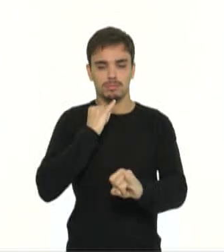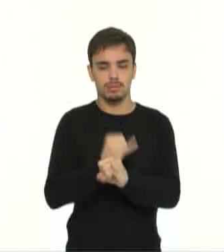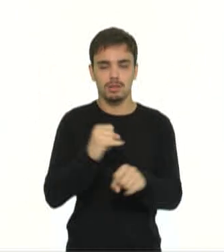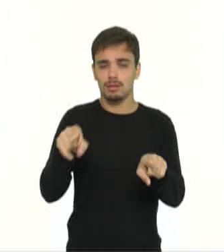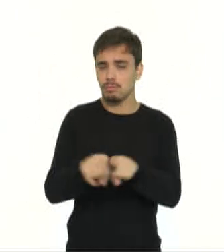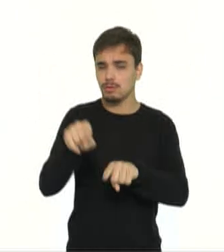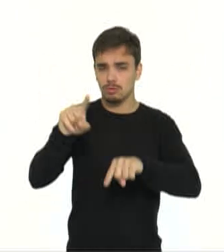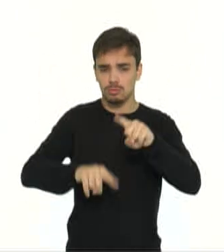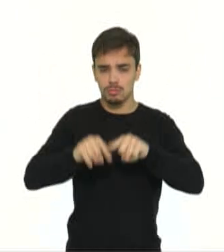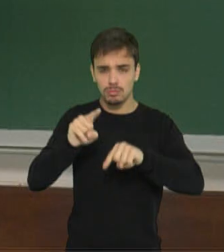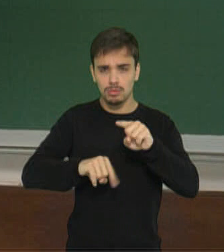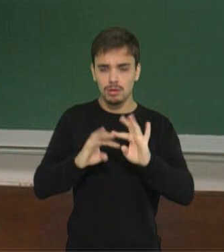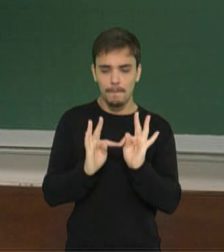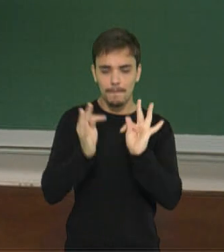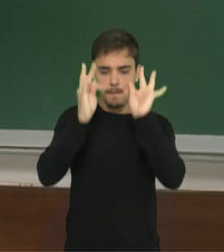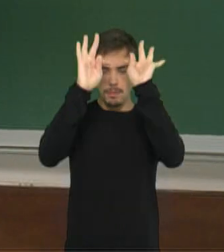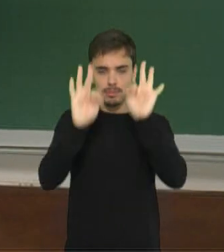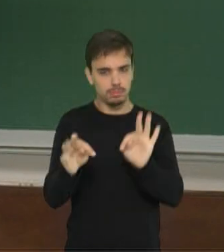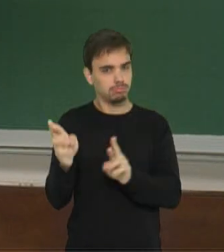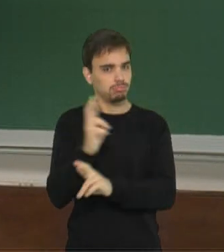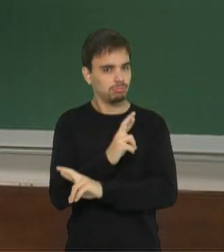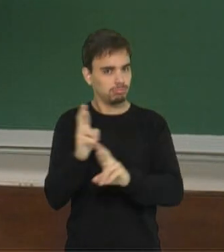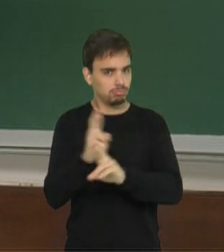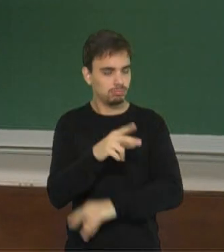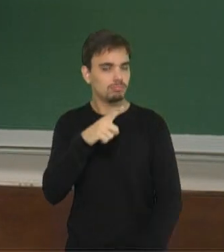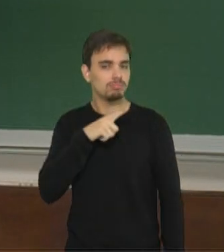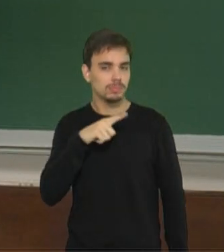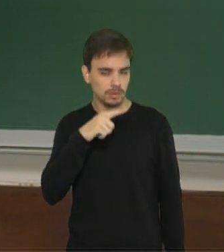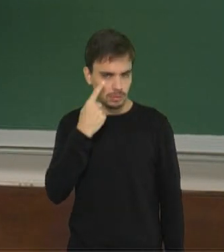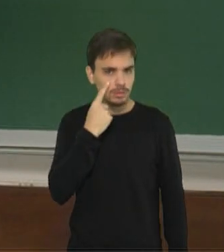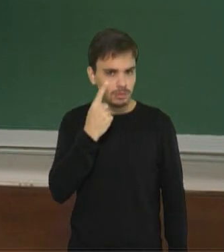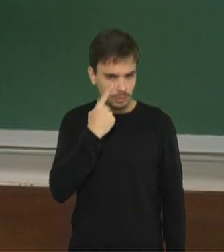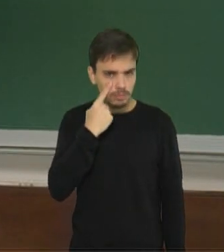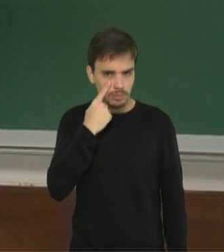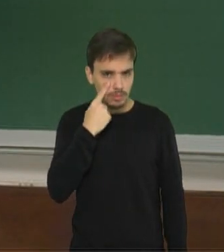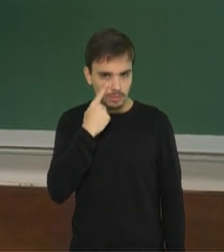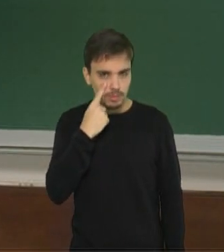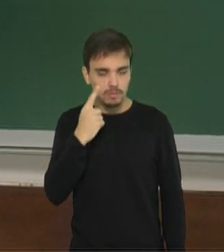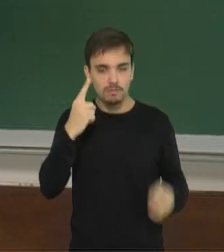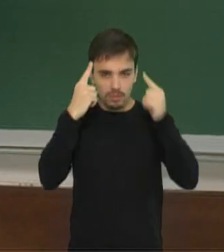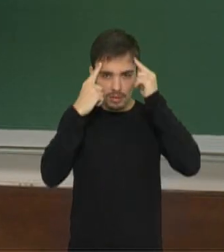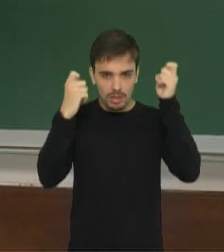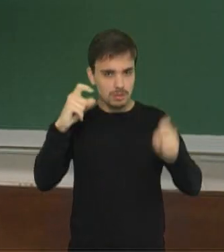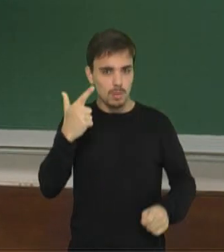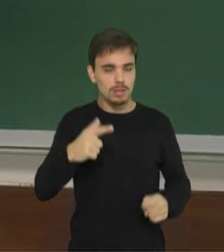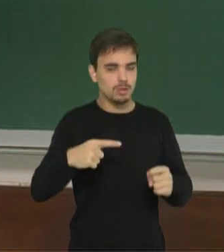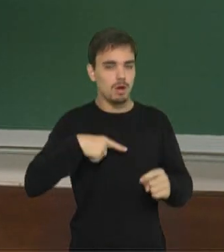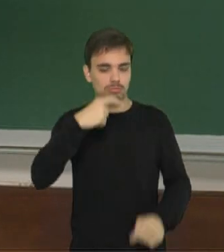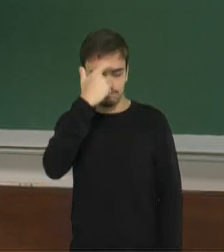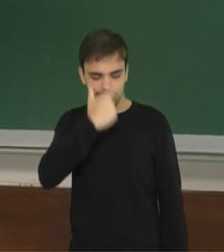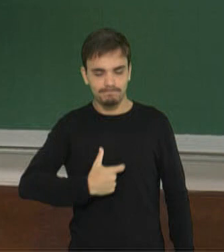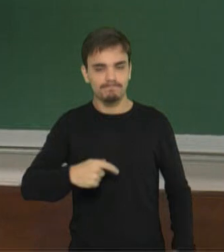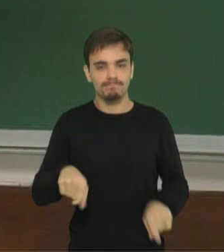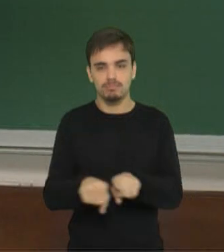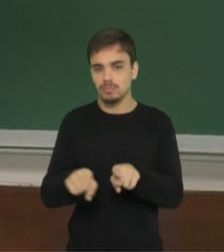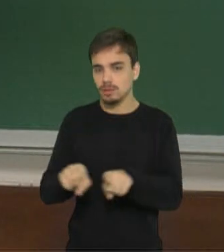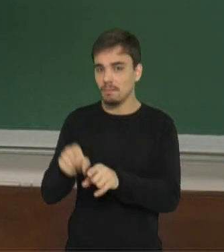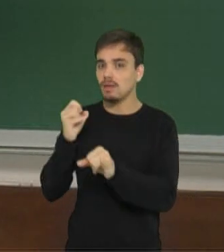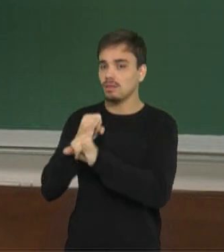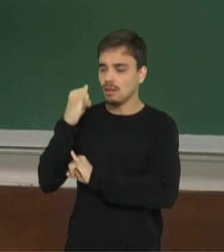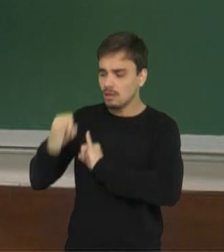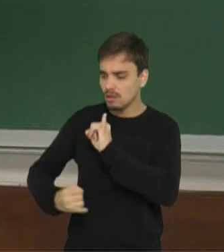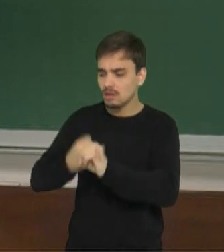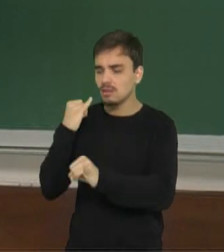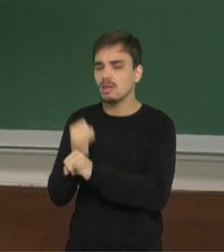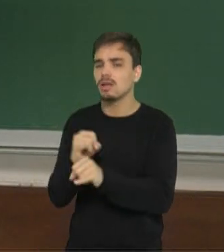outras tecnologias relacionadas. Vejam, gente, a violência não é só física, né? Existe violência também através da